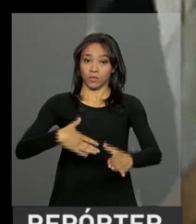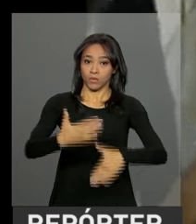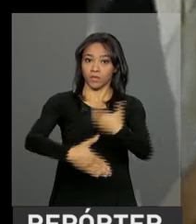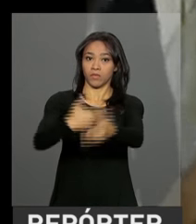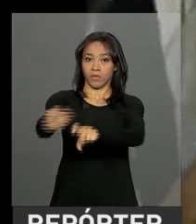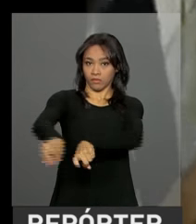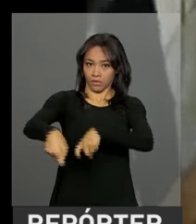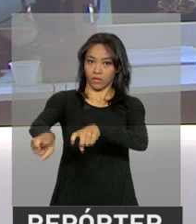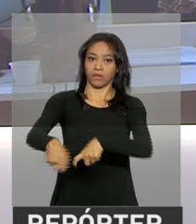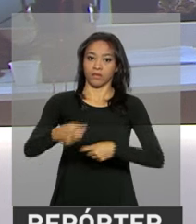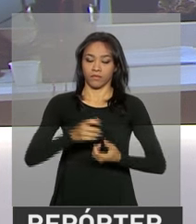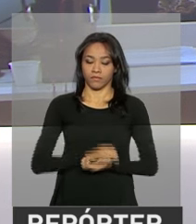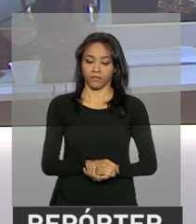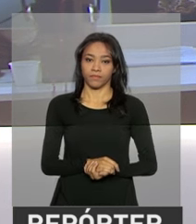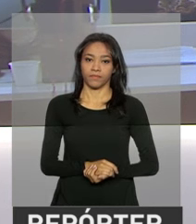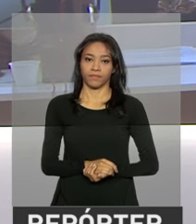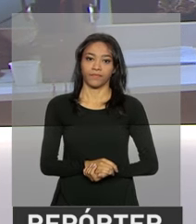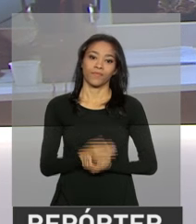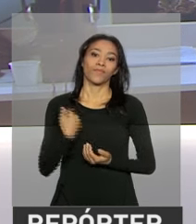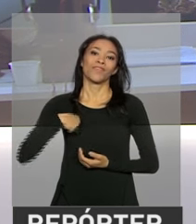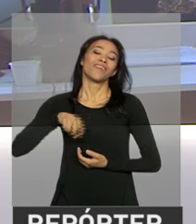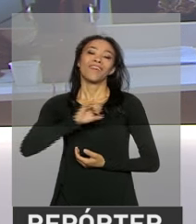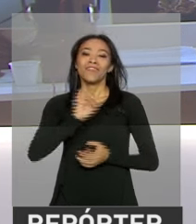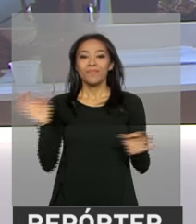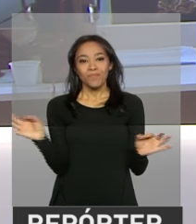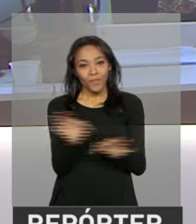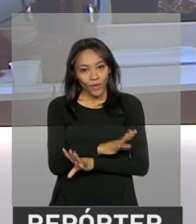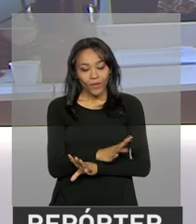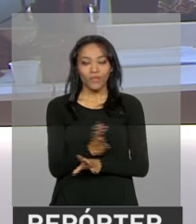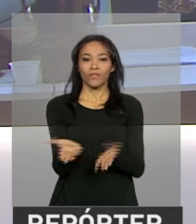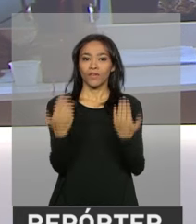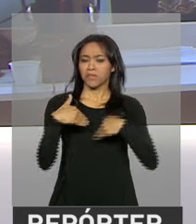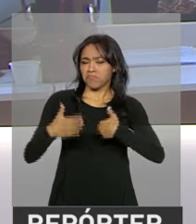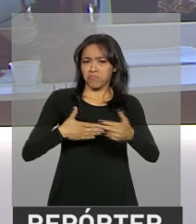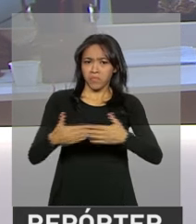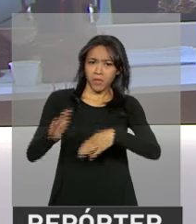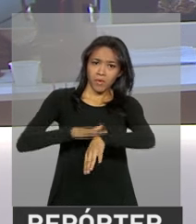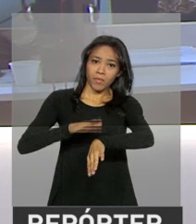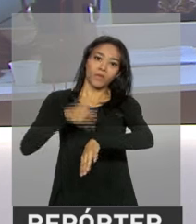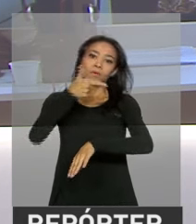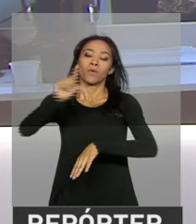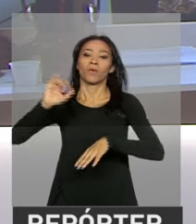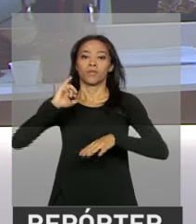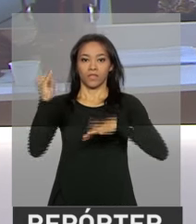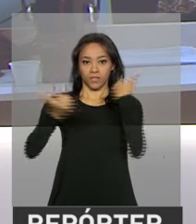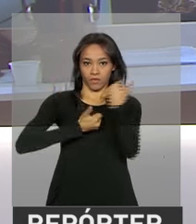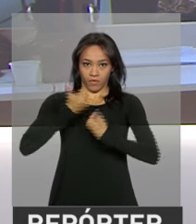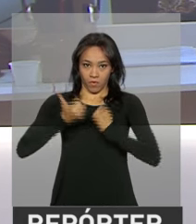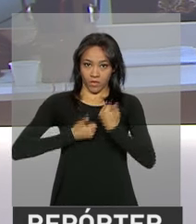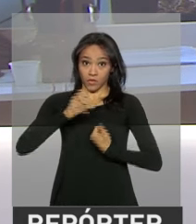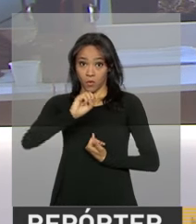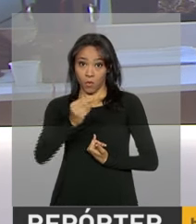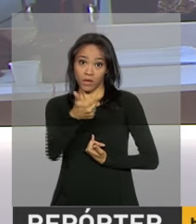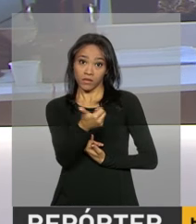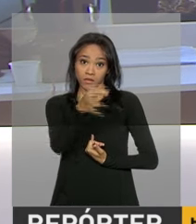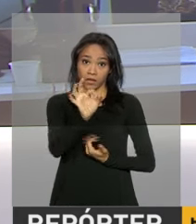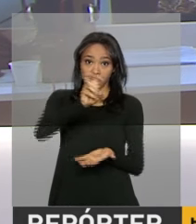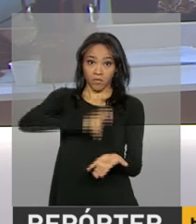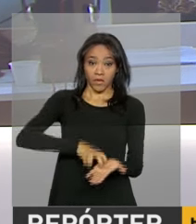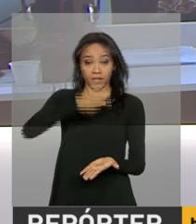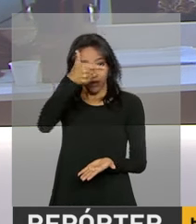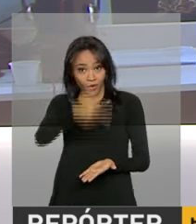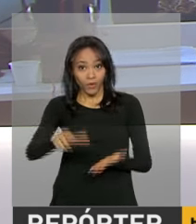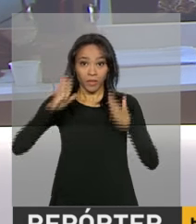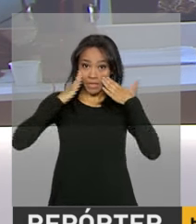Agrário. Bom, e nós ficamos por aqui. Podemos voltar a qualquer momento com outras informações ou às 10 da manhã na